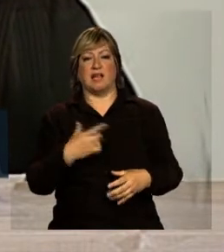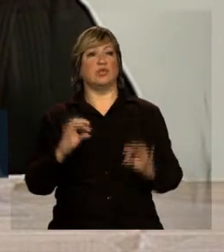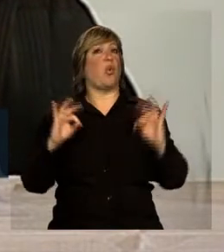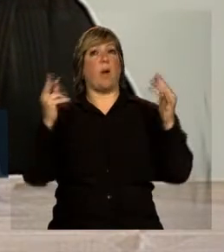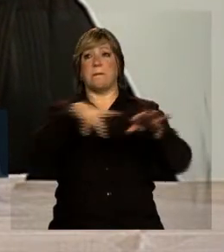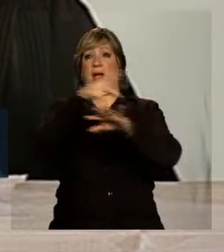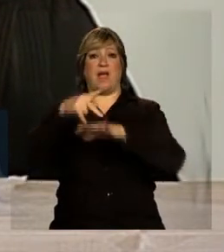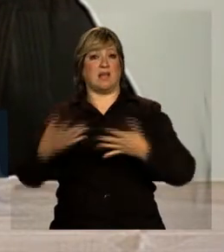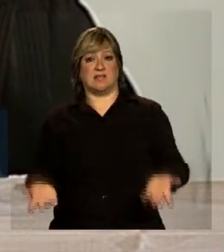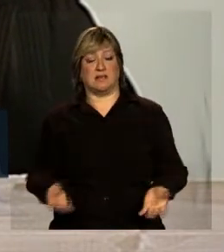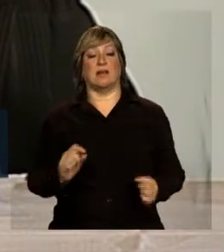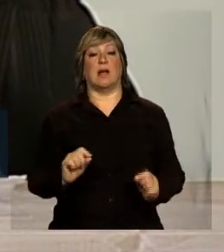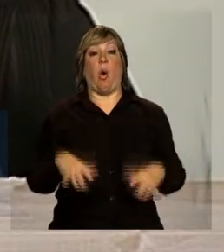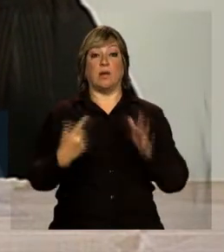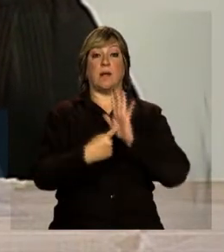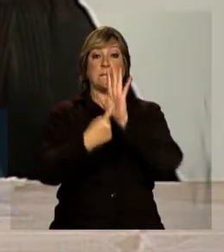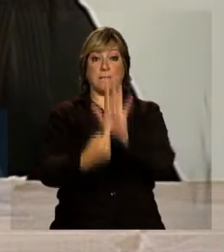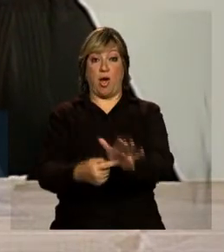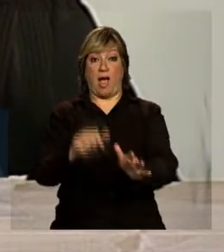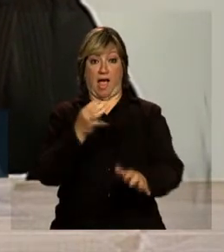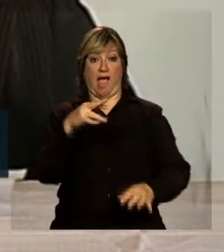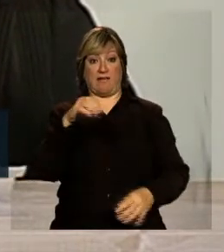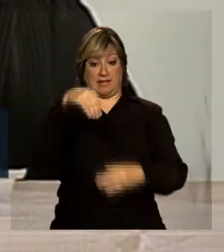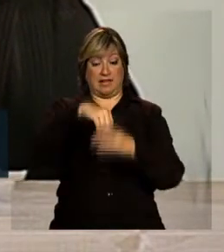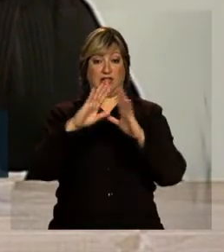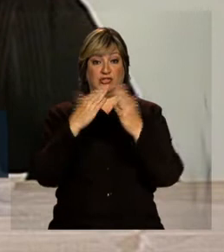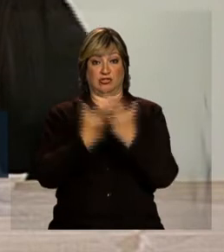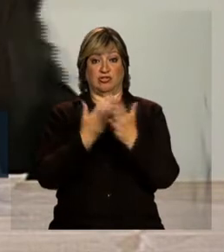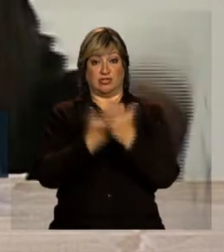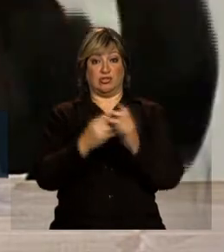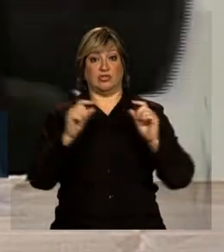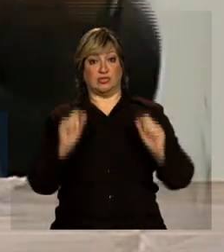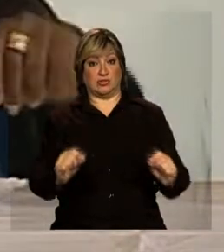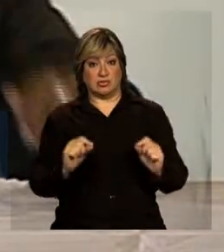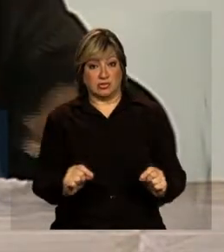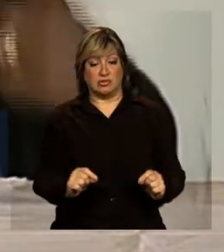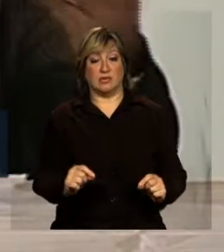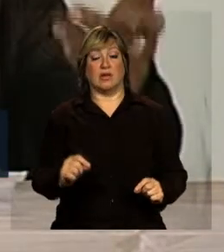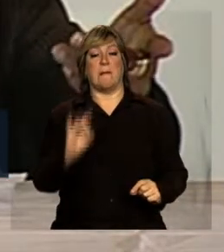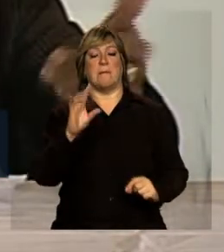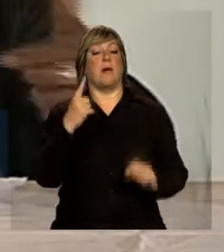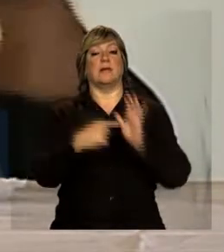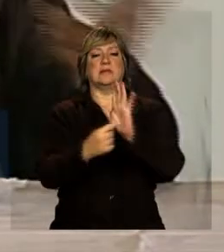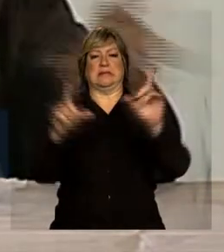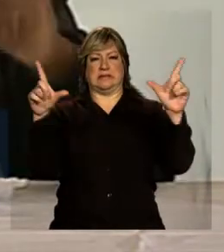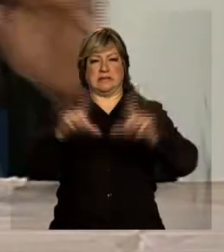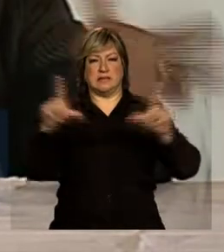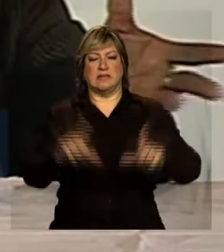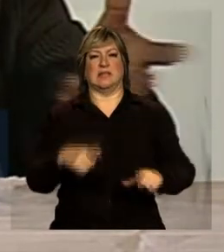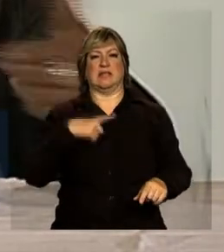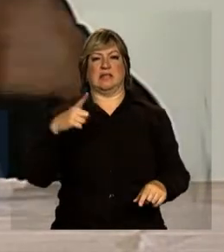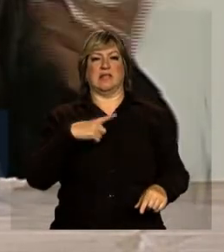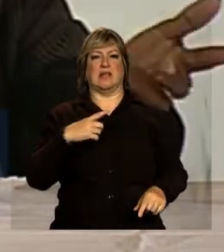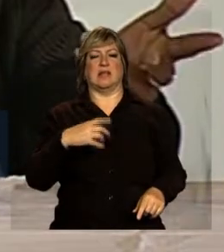e quando mostram o continente africano, a maioria das vezes nas escolas, não mostram como as mostram na televisão, que é um local de safari, que